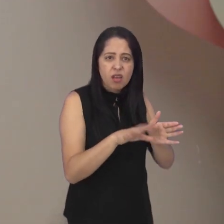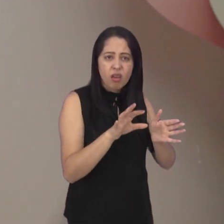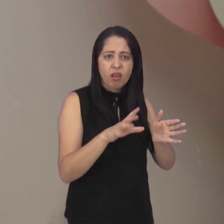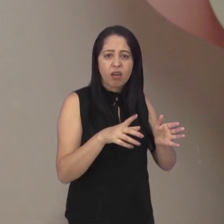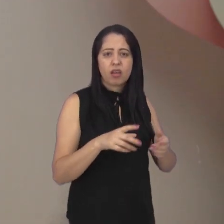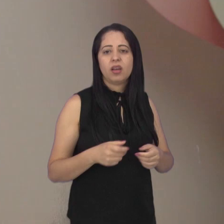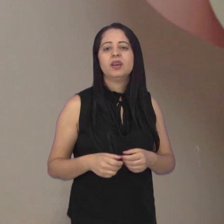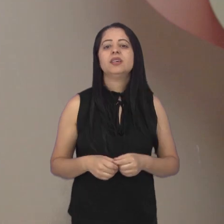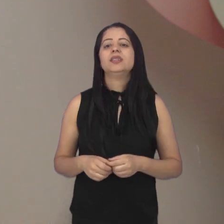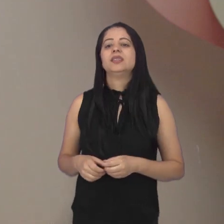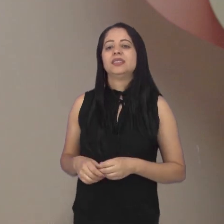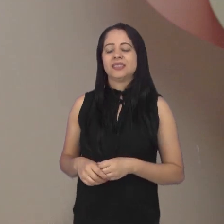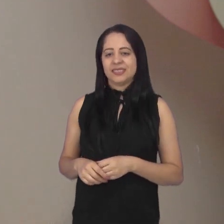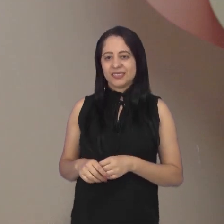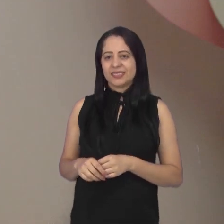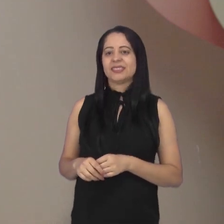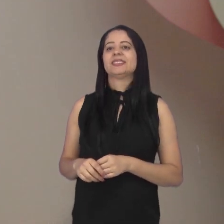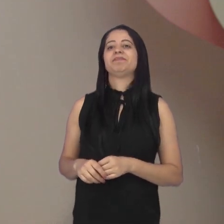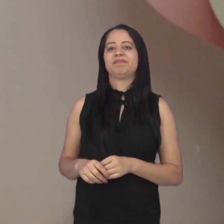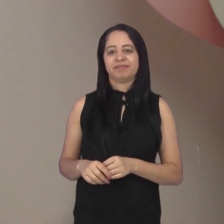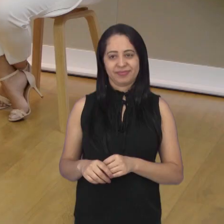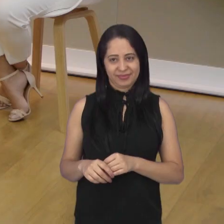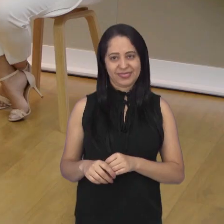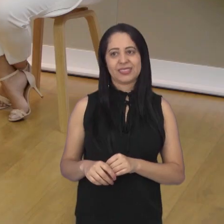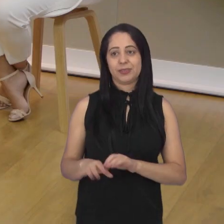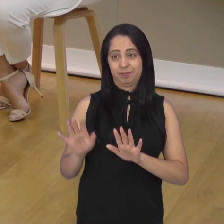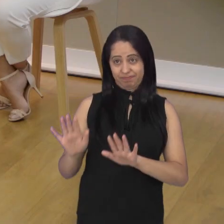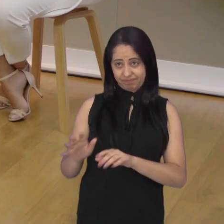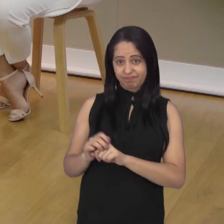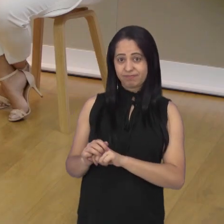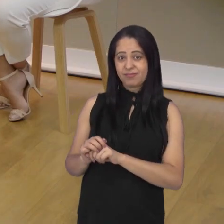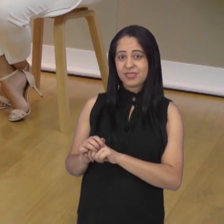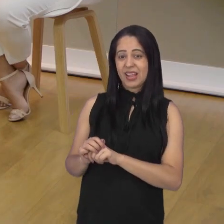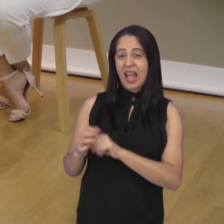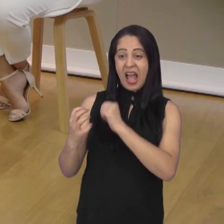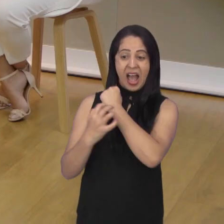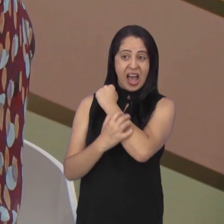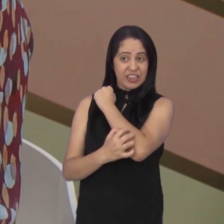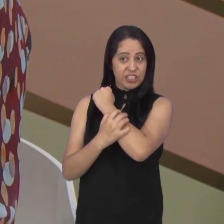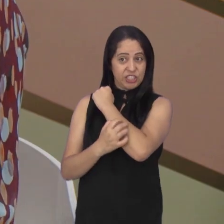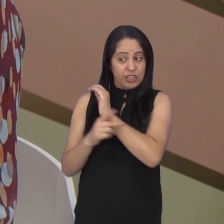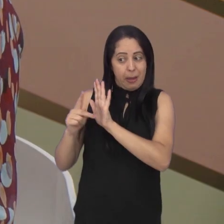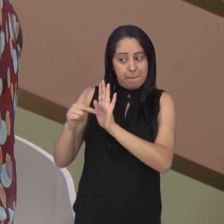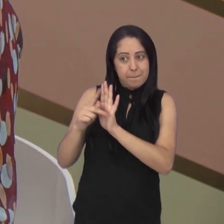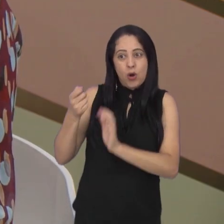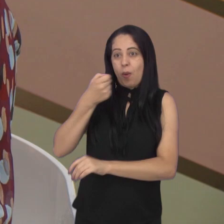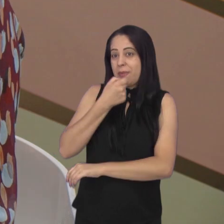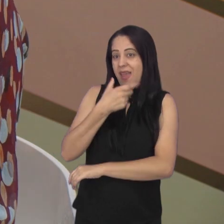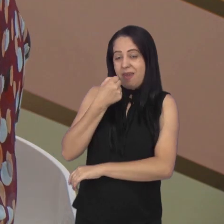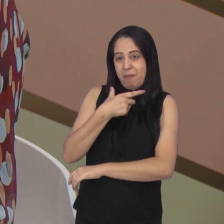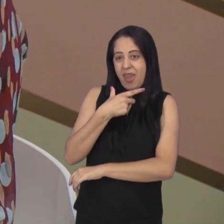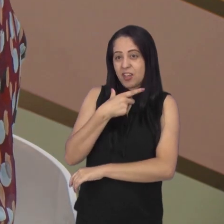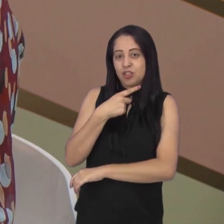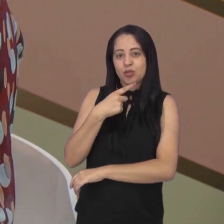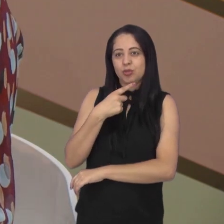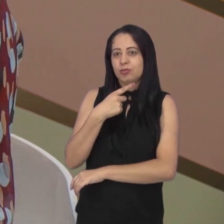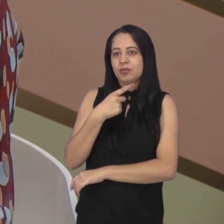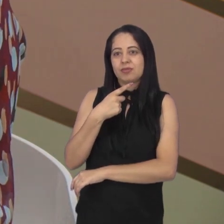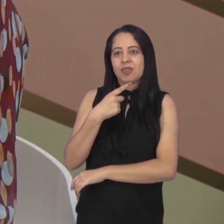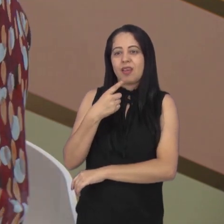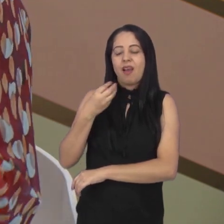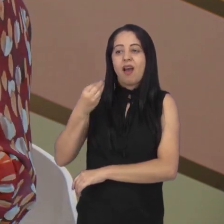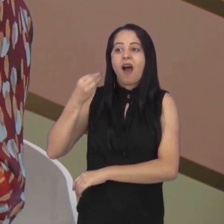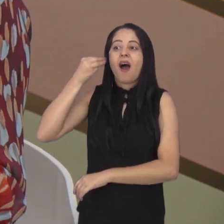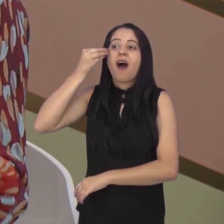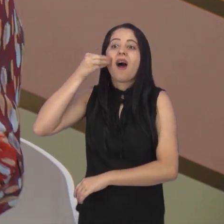Sim. Dá pra fazer Isso, esse eu teste? acho que ainda é a parte mais menos evoluída da alergia e a mais difícil, porque a gente não tem teste. Então Não